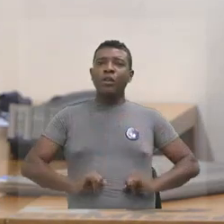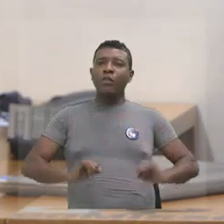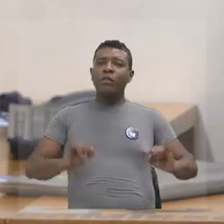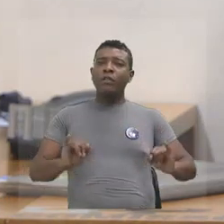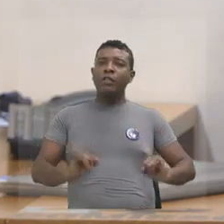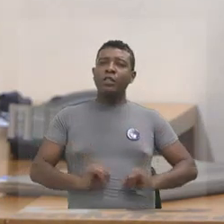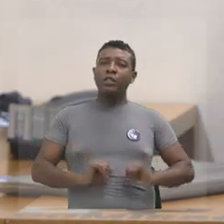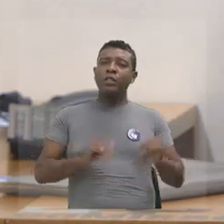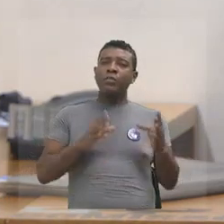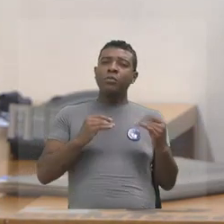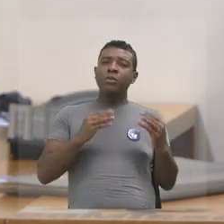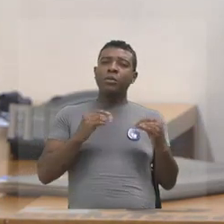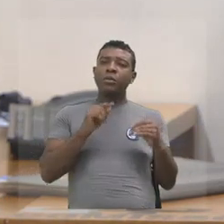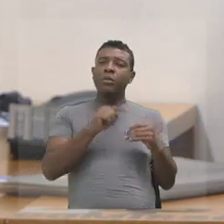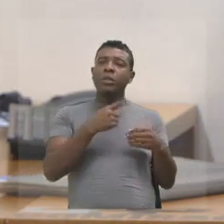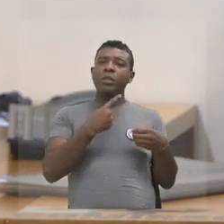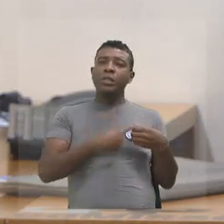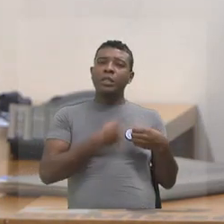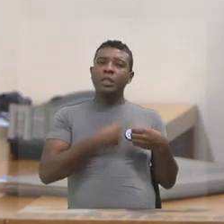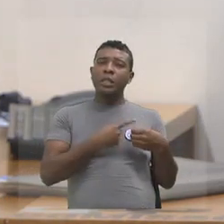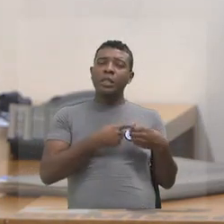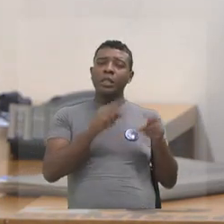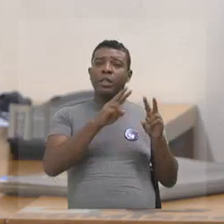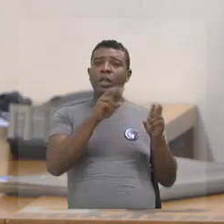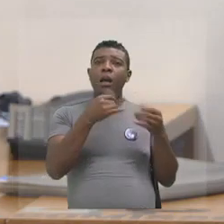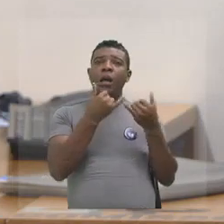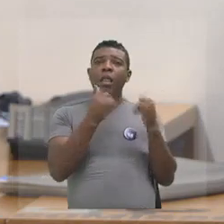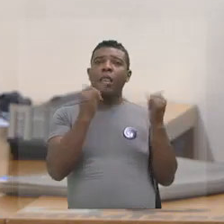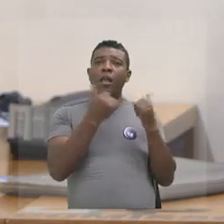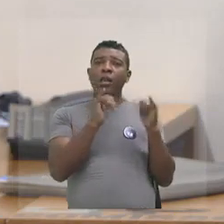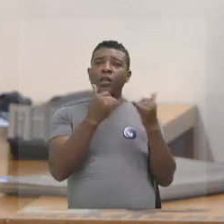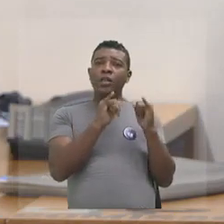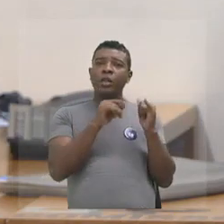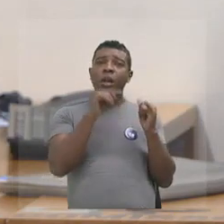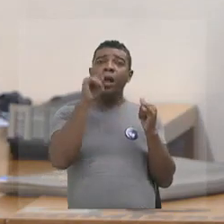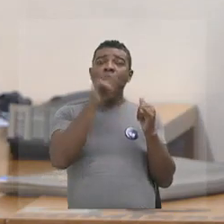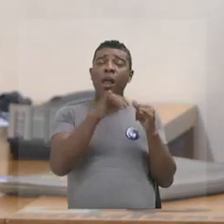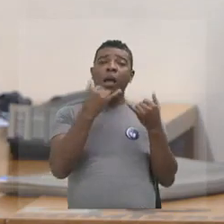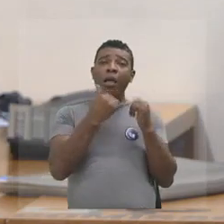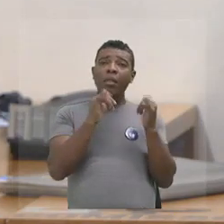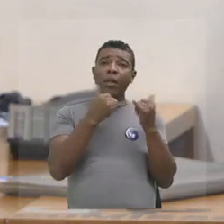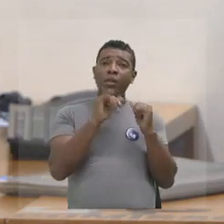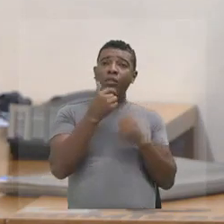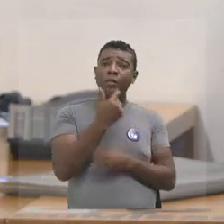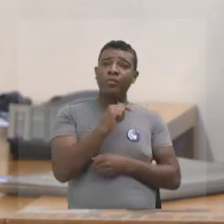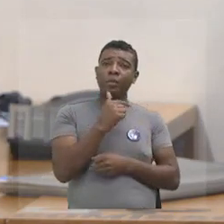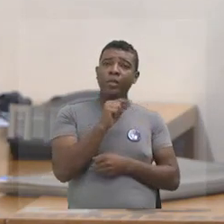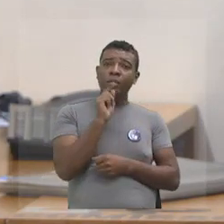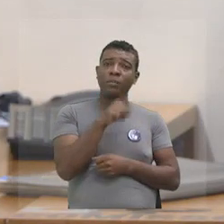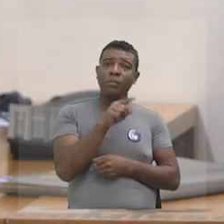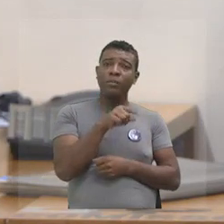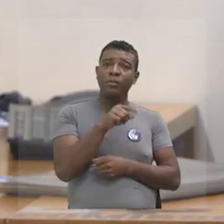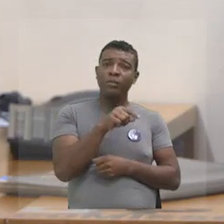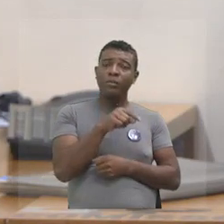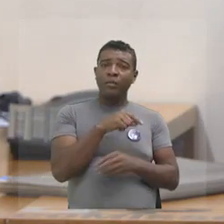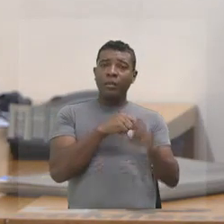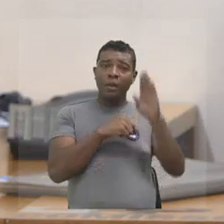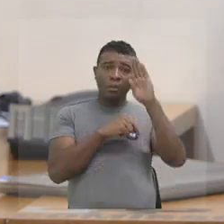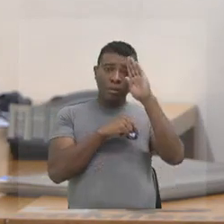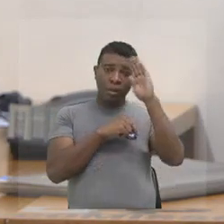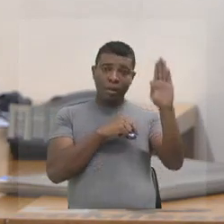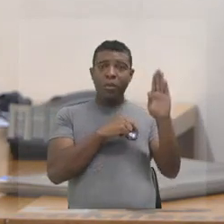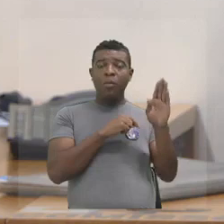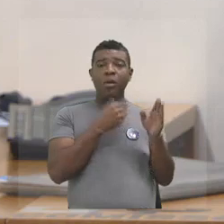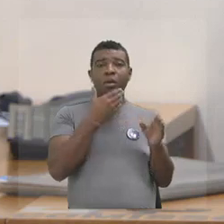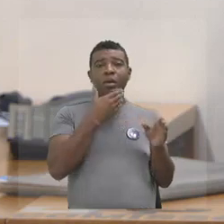muito com relação à questão de energia falta energia nessa cidade né Principalmente final de ano